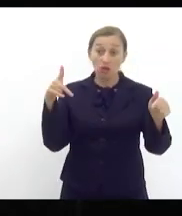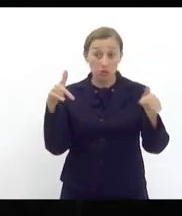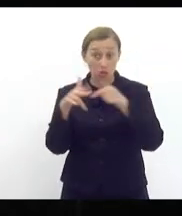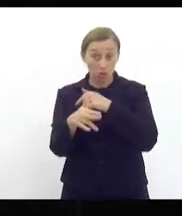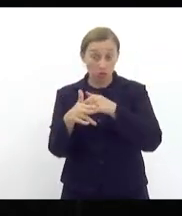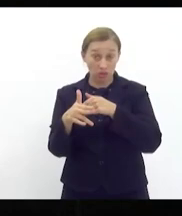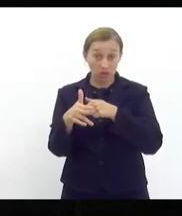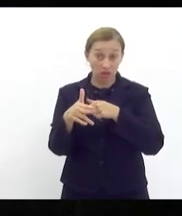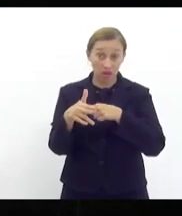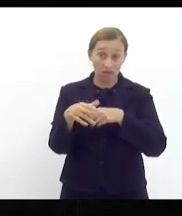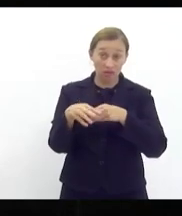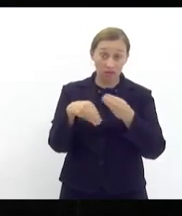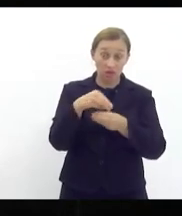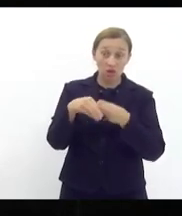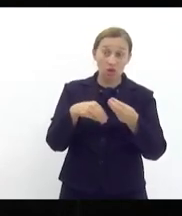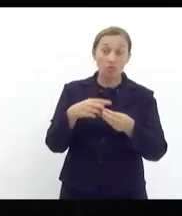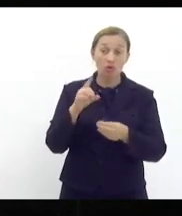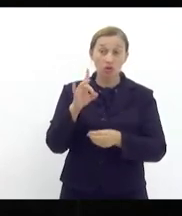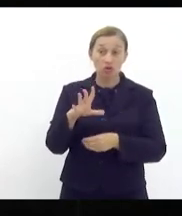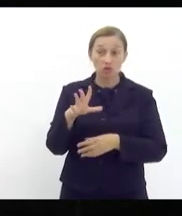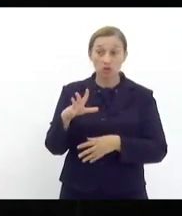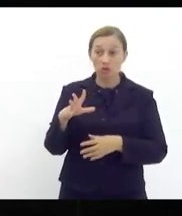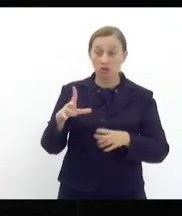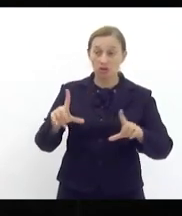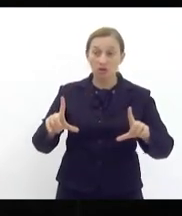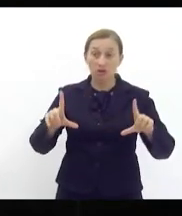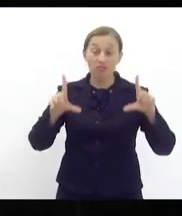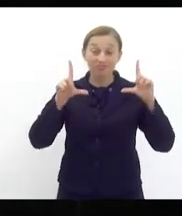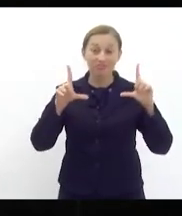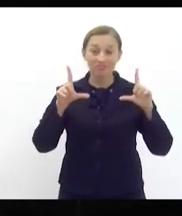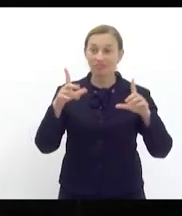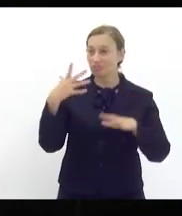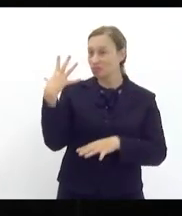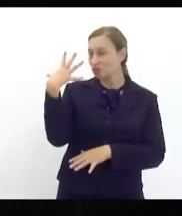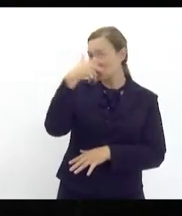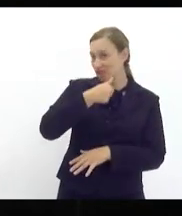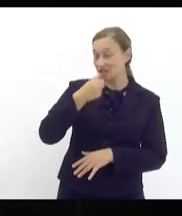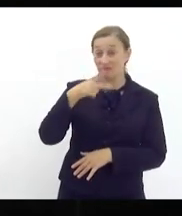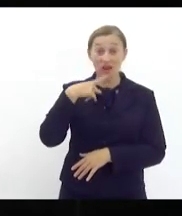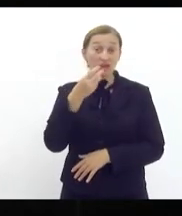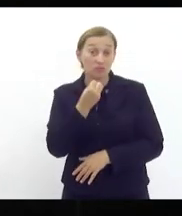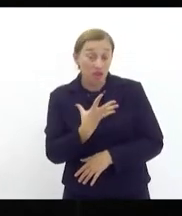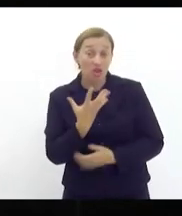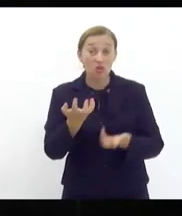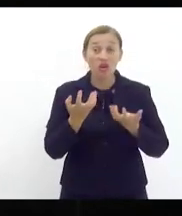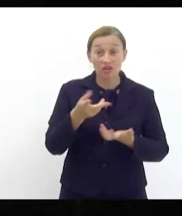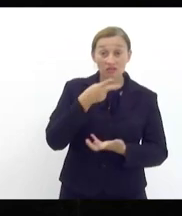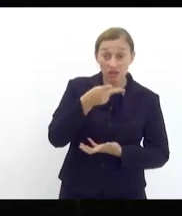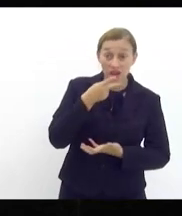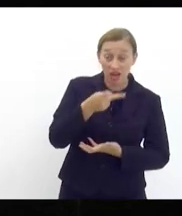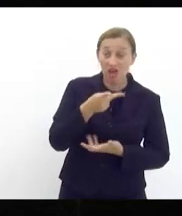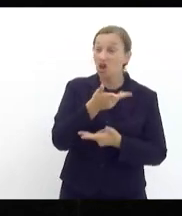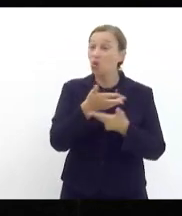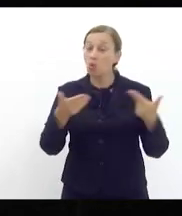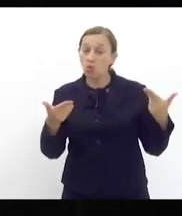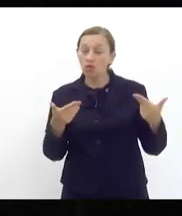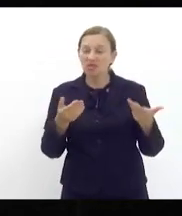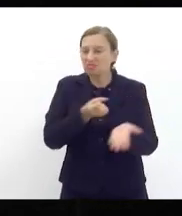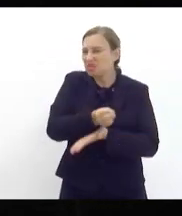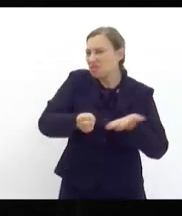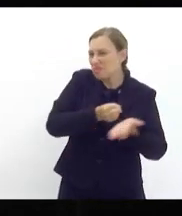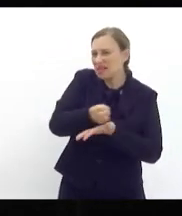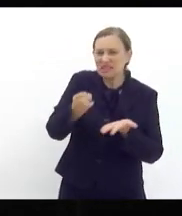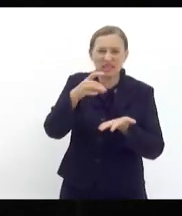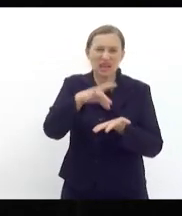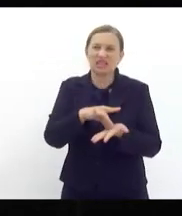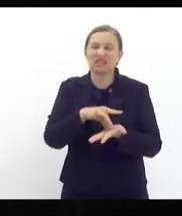vai ter que embaraçar muito porque eu só apareço bonita e falando bem então eu quero dizer que coisas que não tem fundamento na